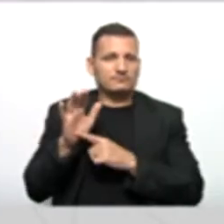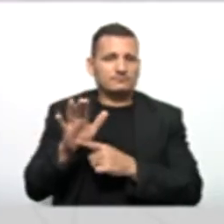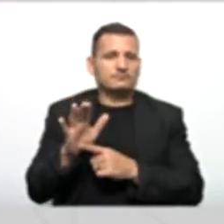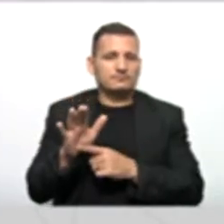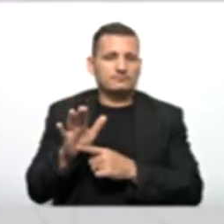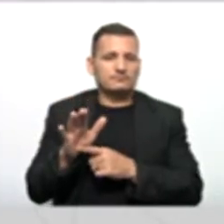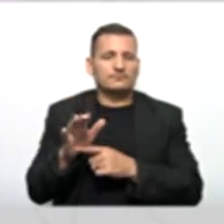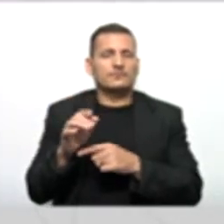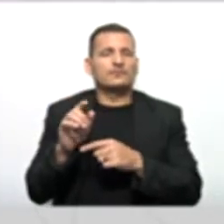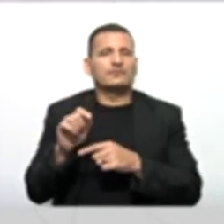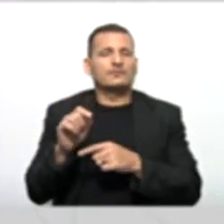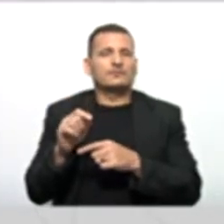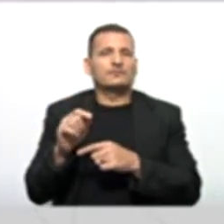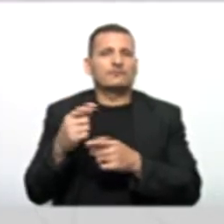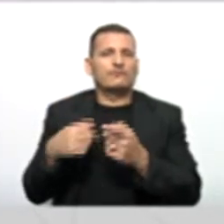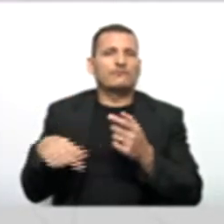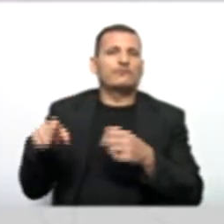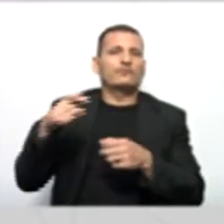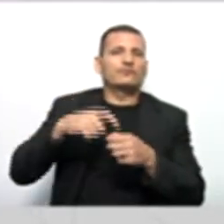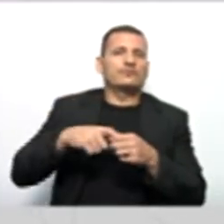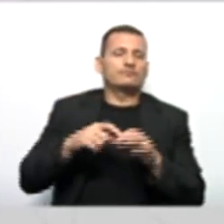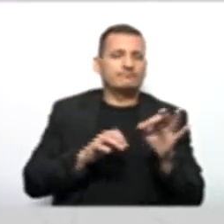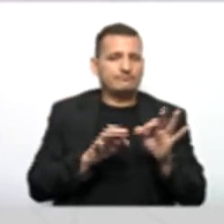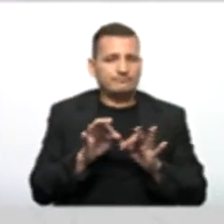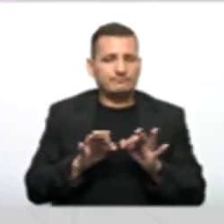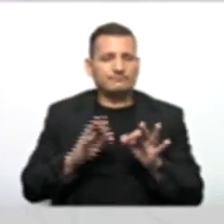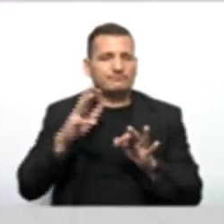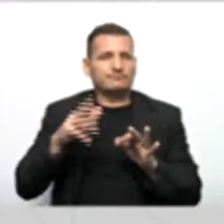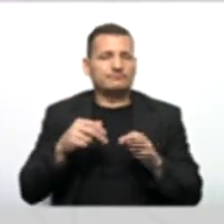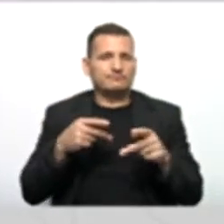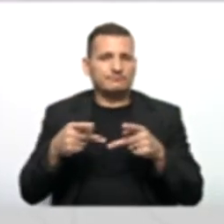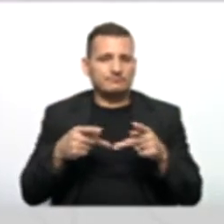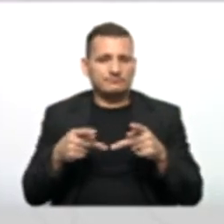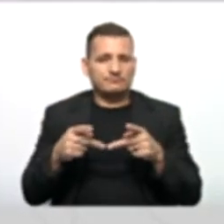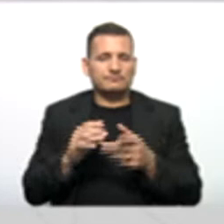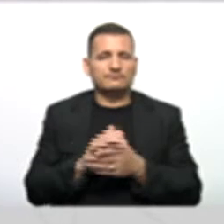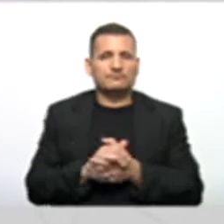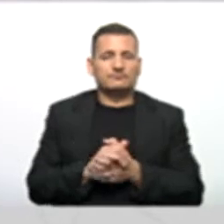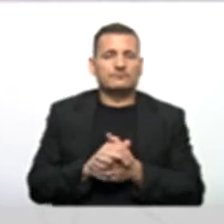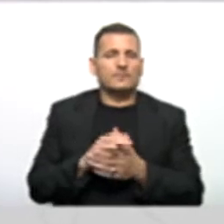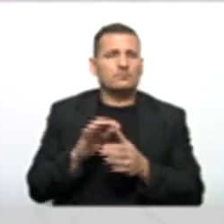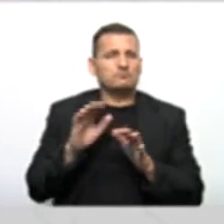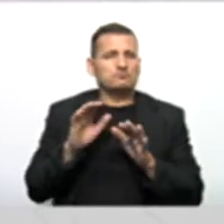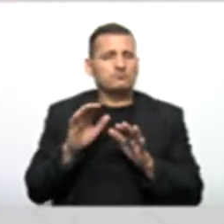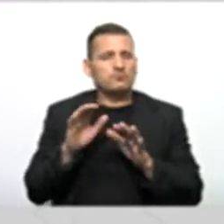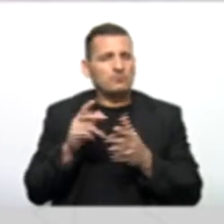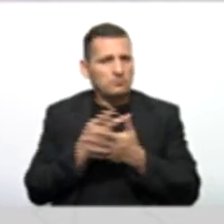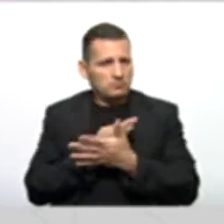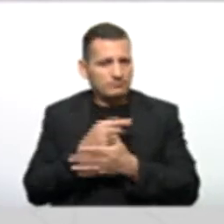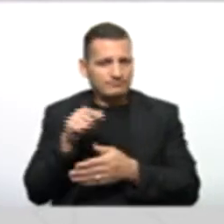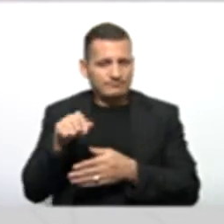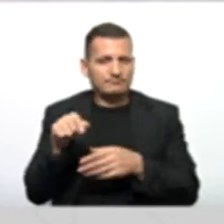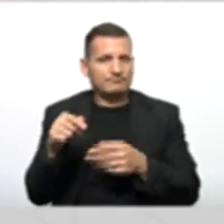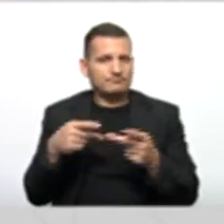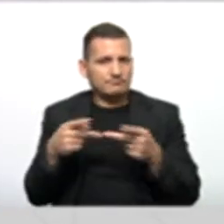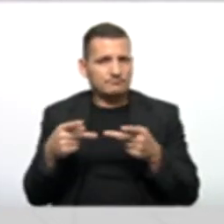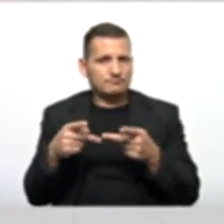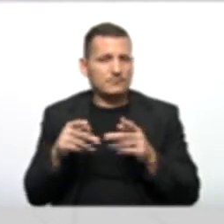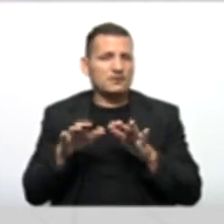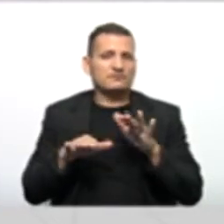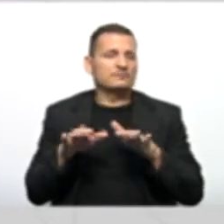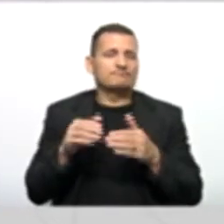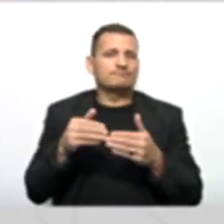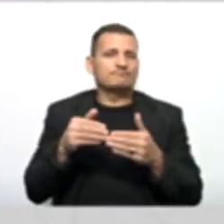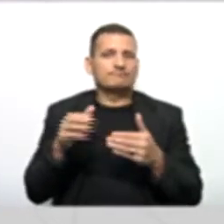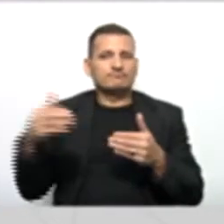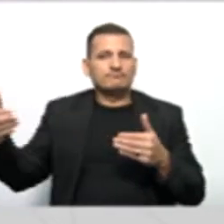tem que replanejar todo o nosso projeto, tá? Projetos que acontecem isso, gente, dificilmente eles são tocados à frente. Então,